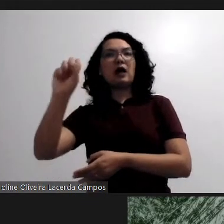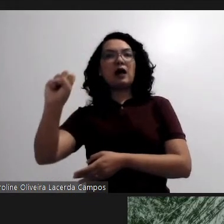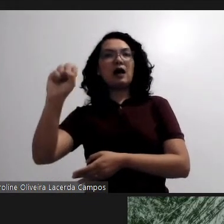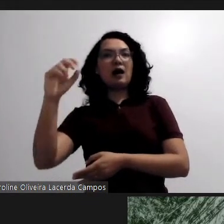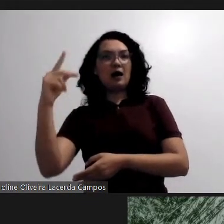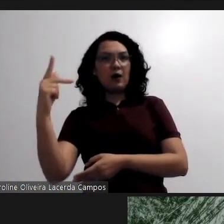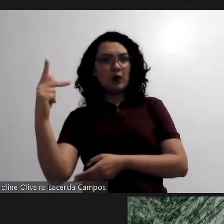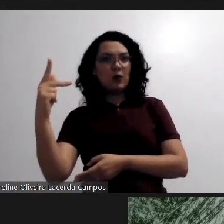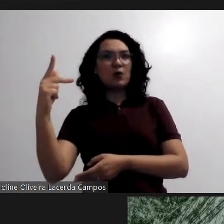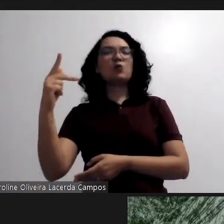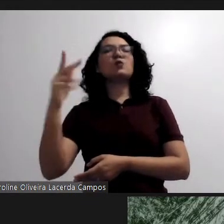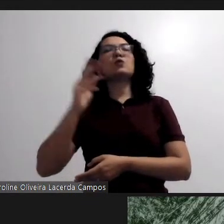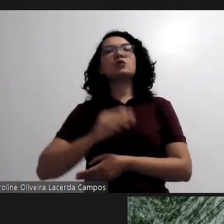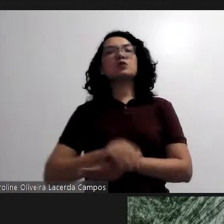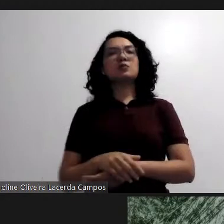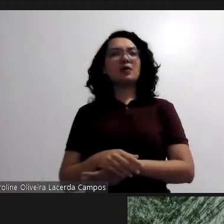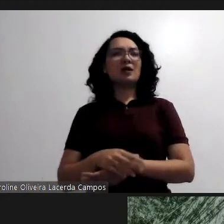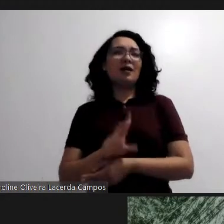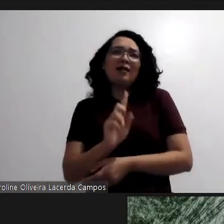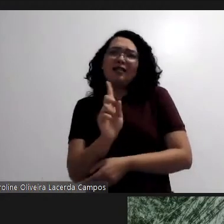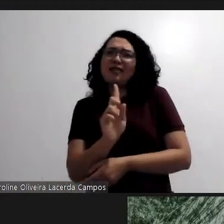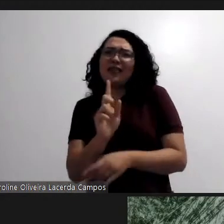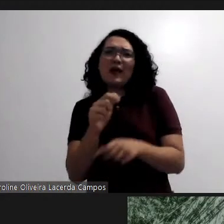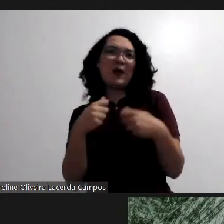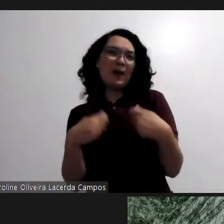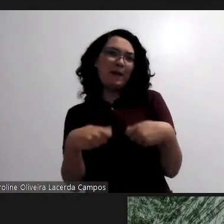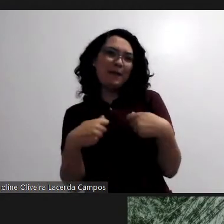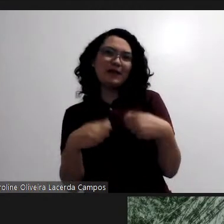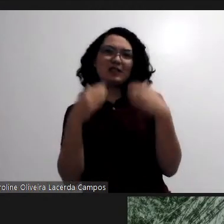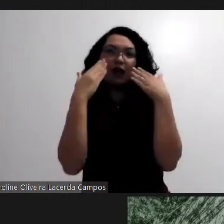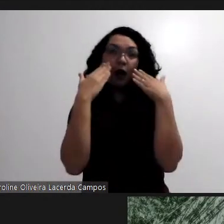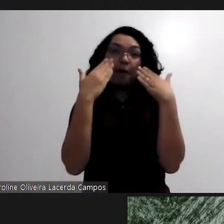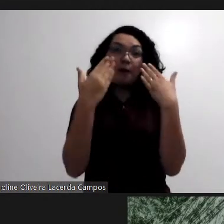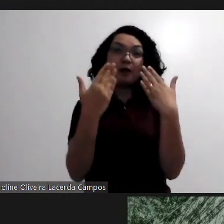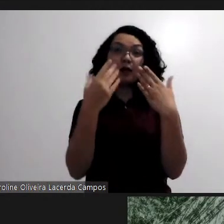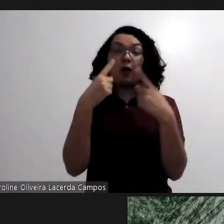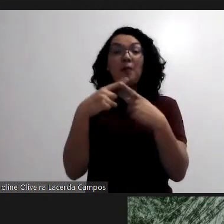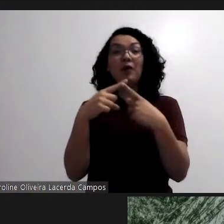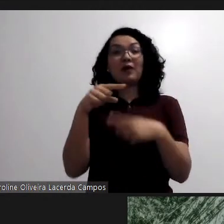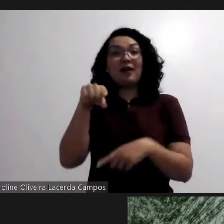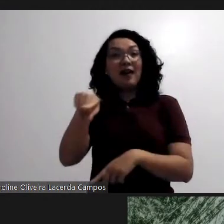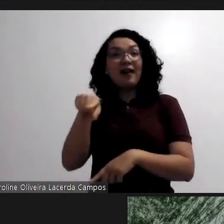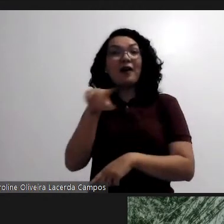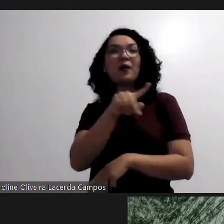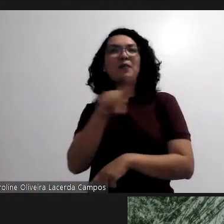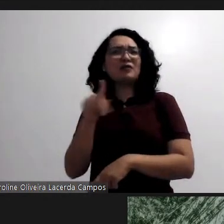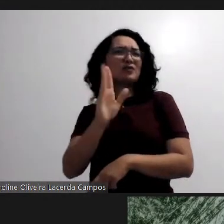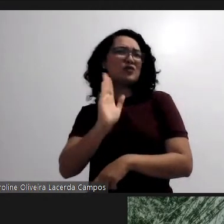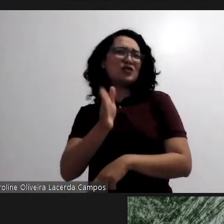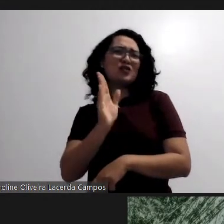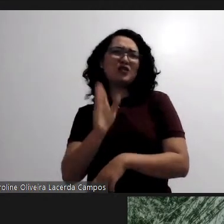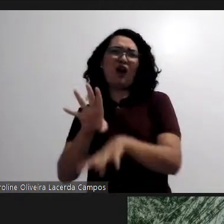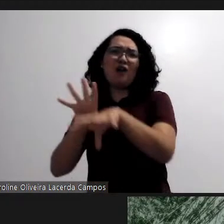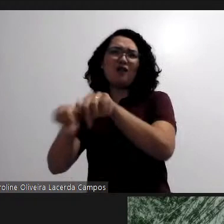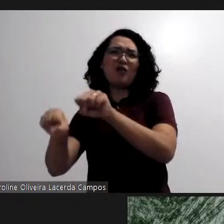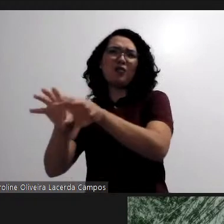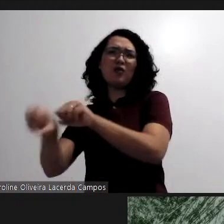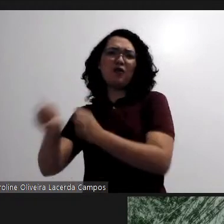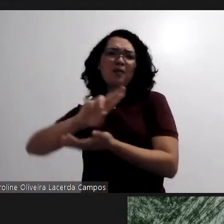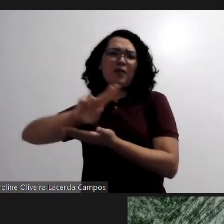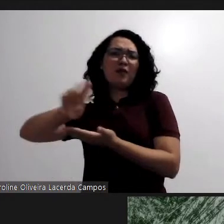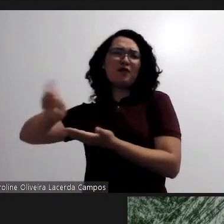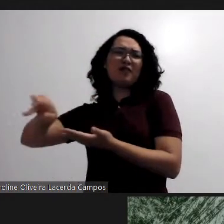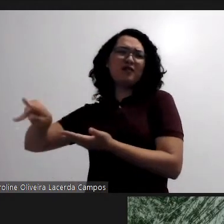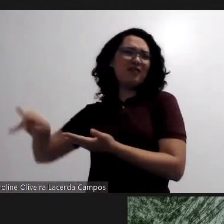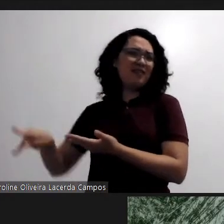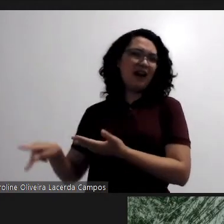apresentações, porque já formou várias gerações de arquitetos e pesquisadores, e também porque ele é autor de obras que